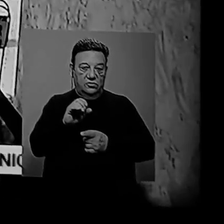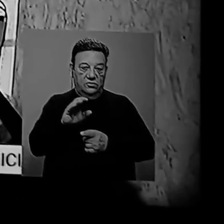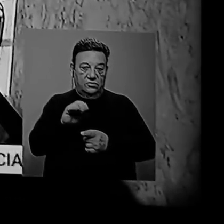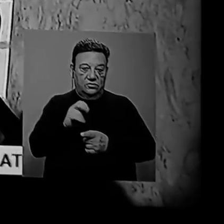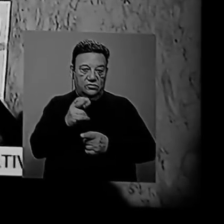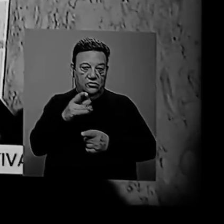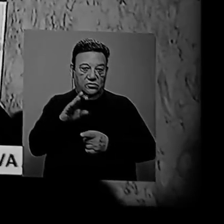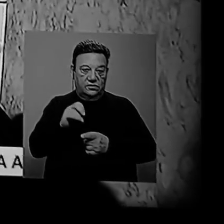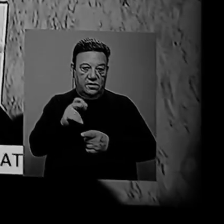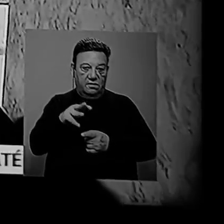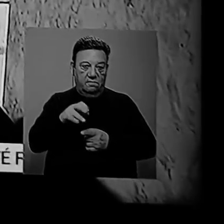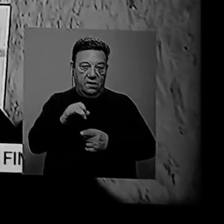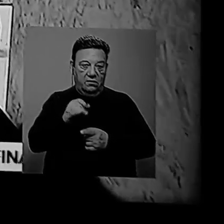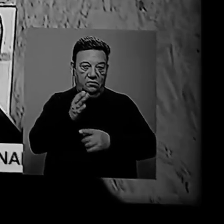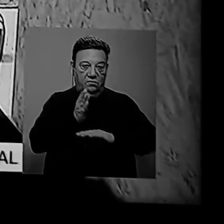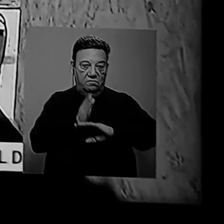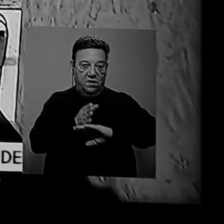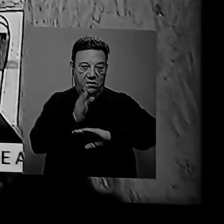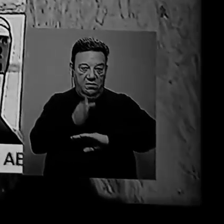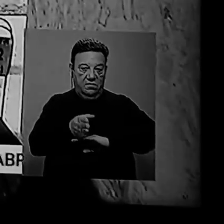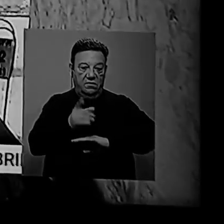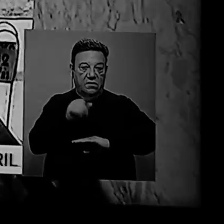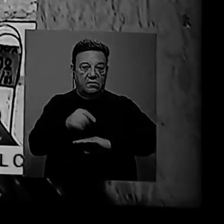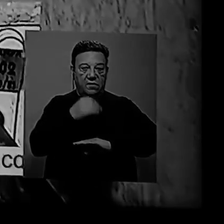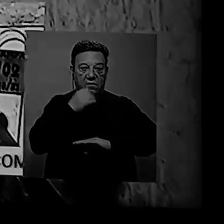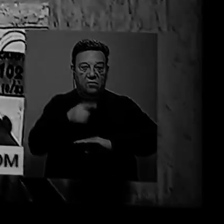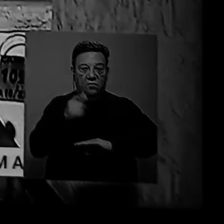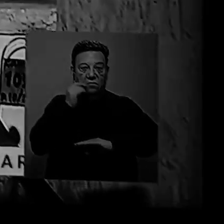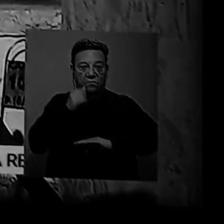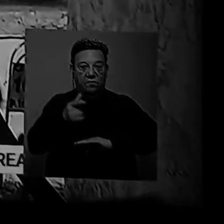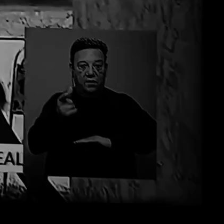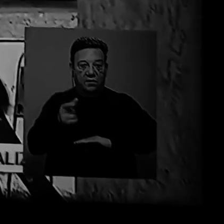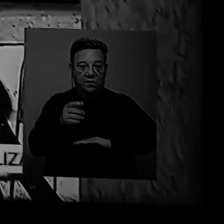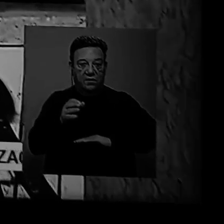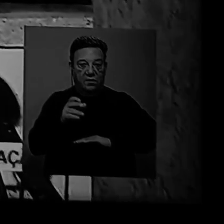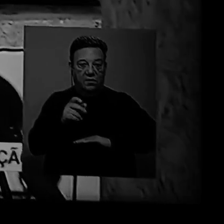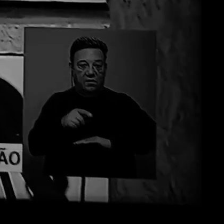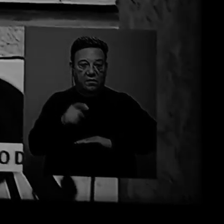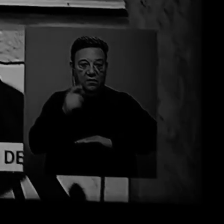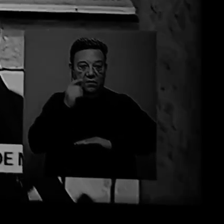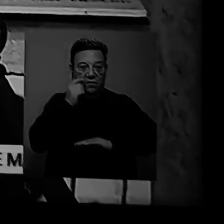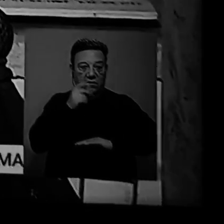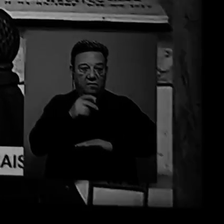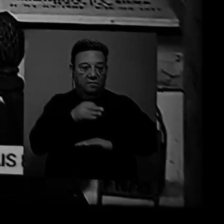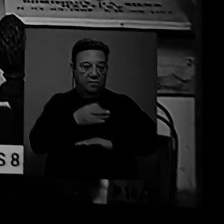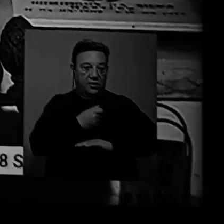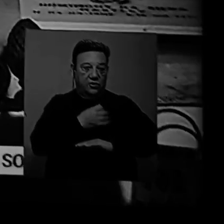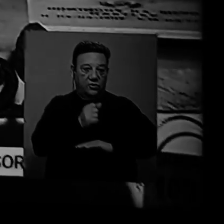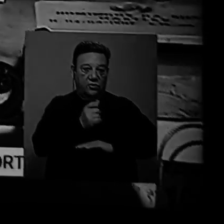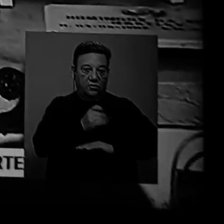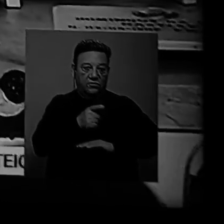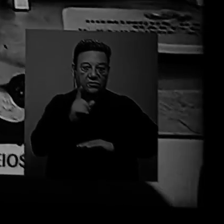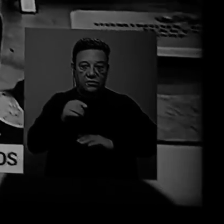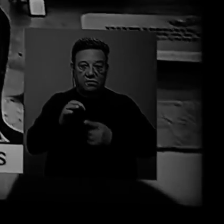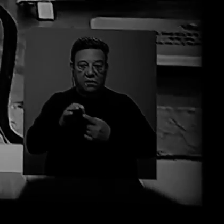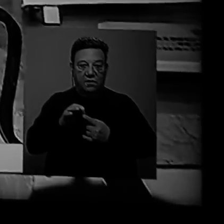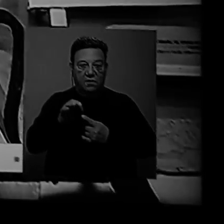que está no centro, mas já falámos também do pai do Álvaro Pedro Gomes, também um elemento